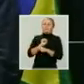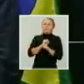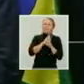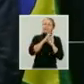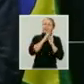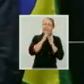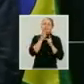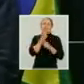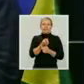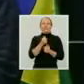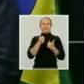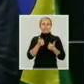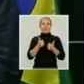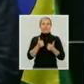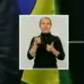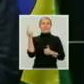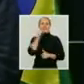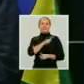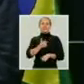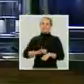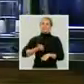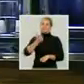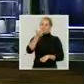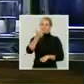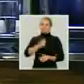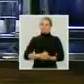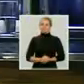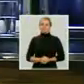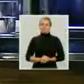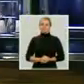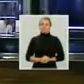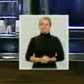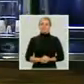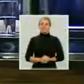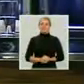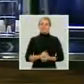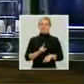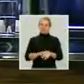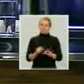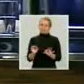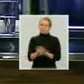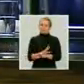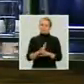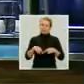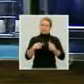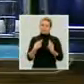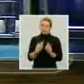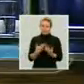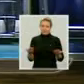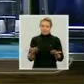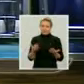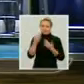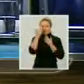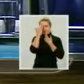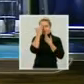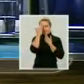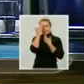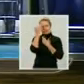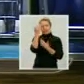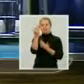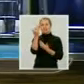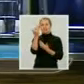travesseiro e falar, puxa, hoje eu conquistei mais alguma coisa. Ao encerrar esta sessão, agradecer